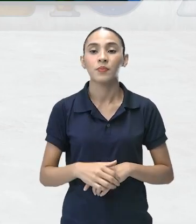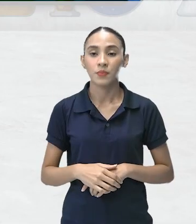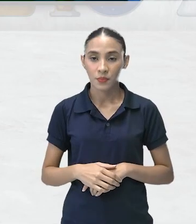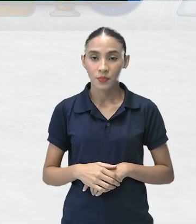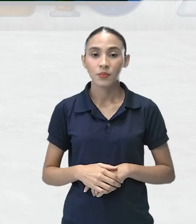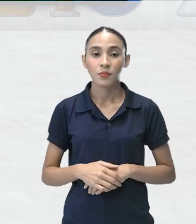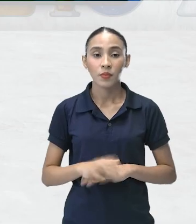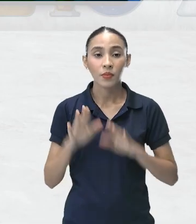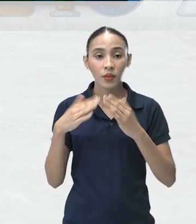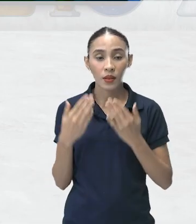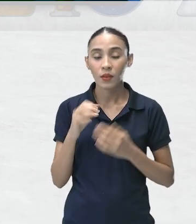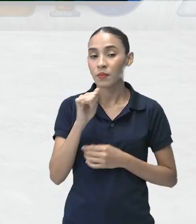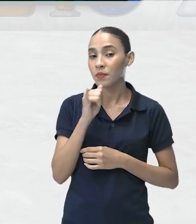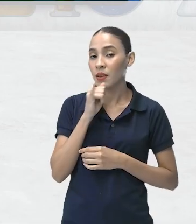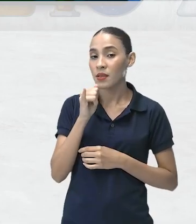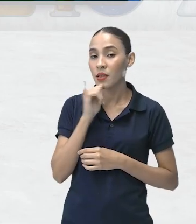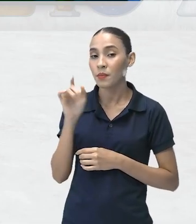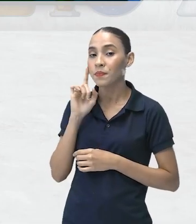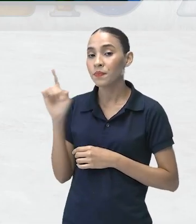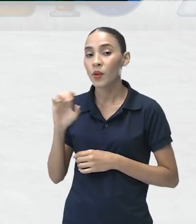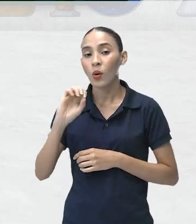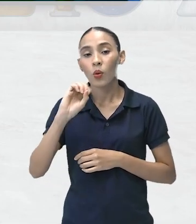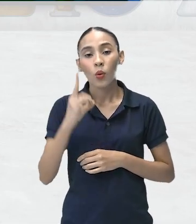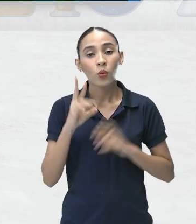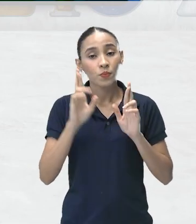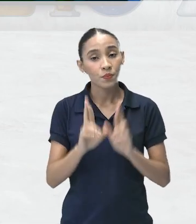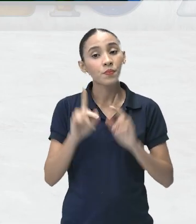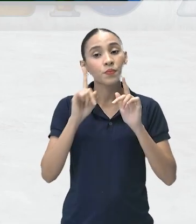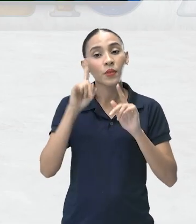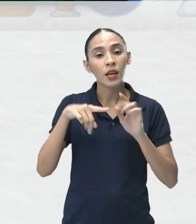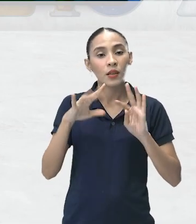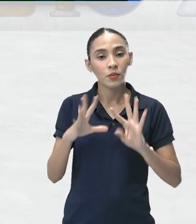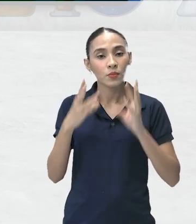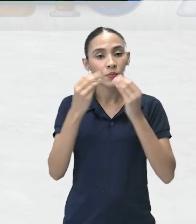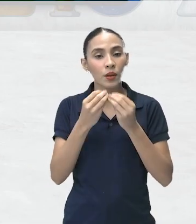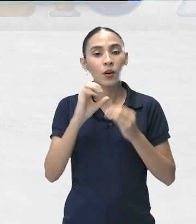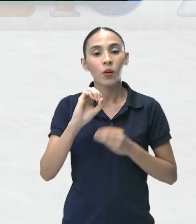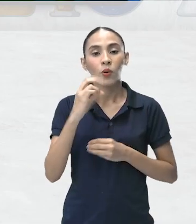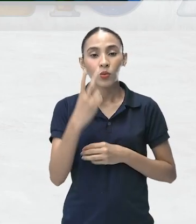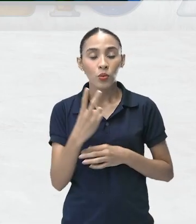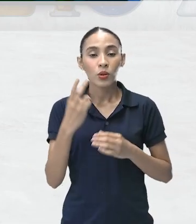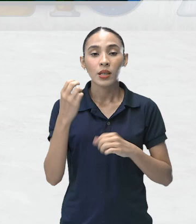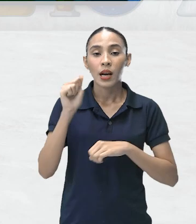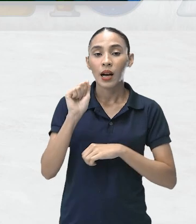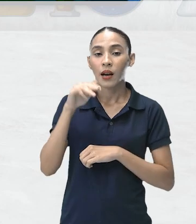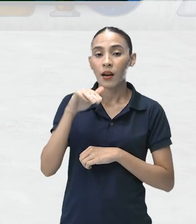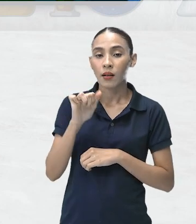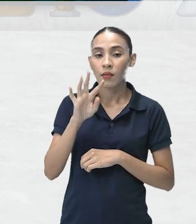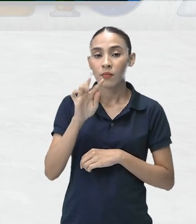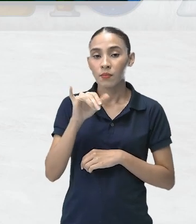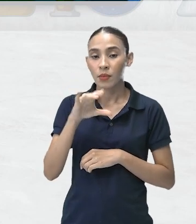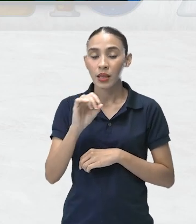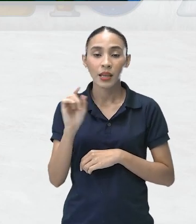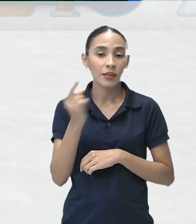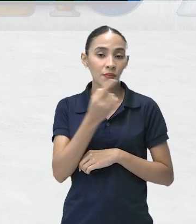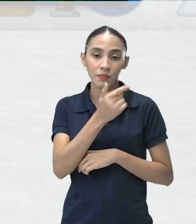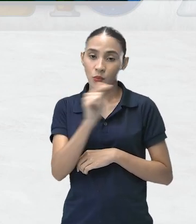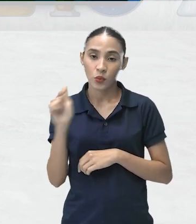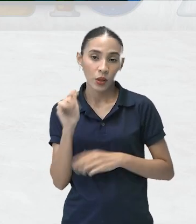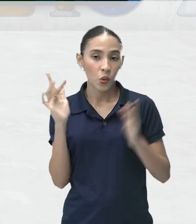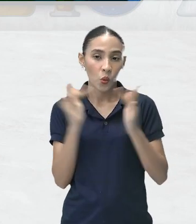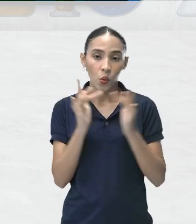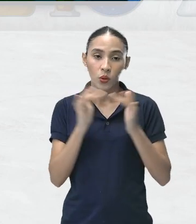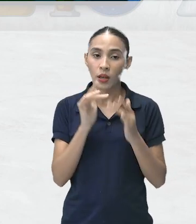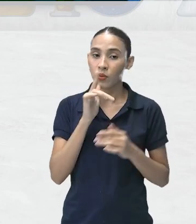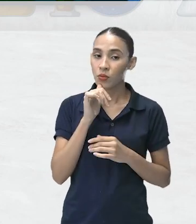N2O. Esses óxidos neutros ou indiferentes são compostos de oxigênio com ametais, que não reagem com água,